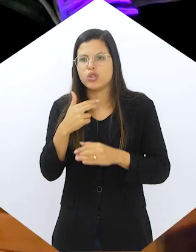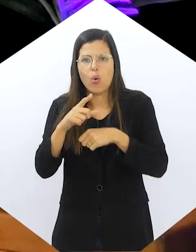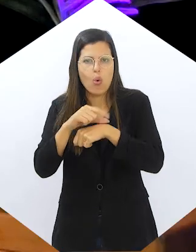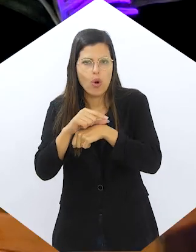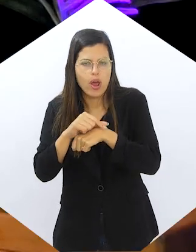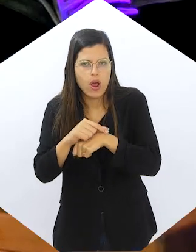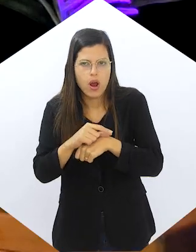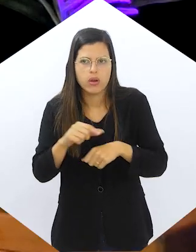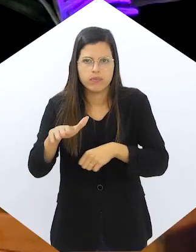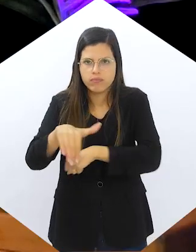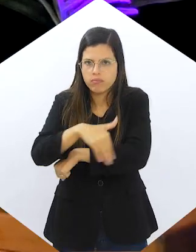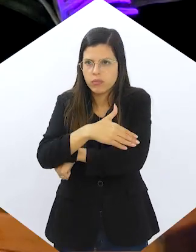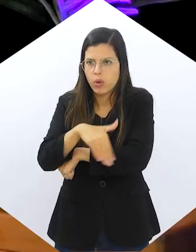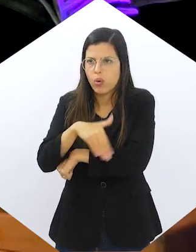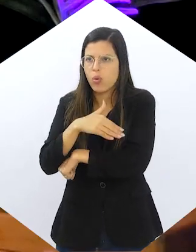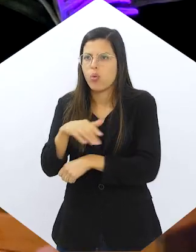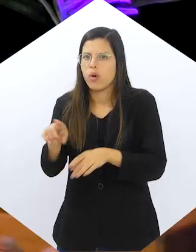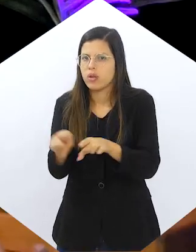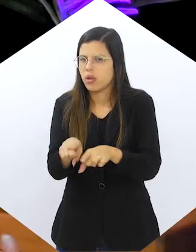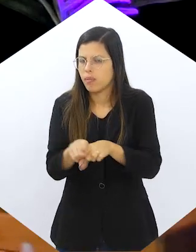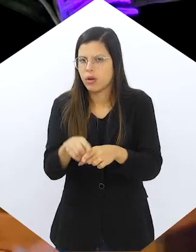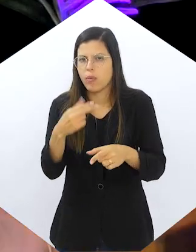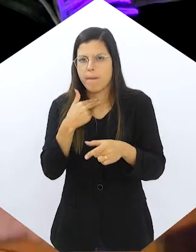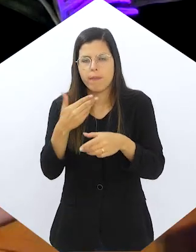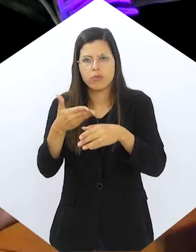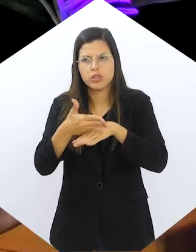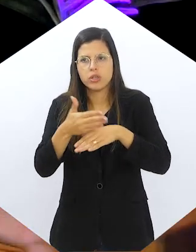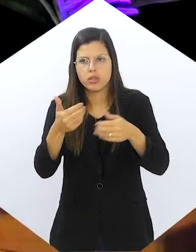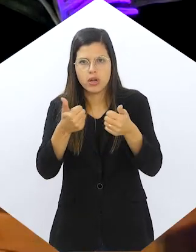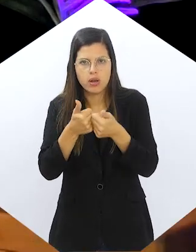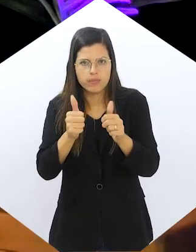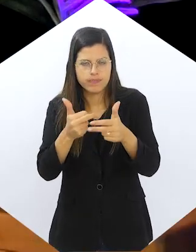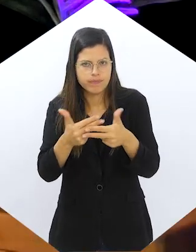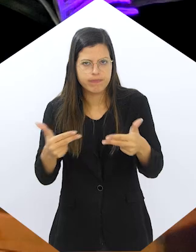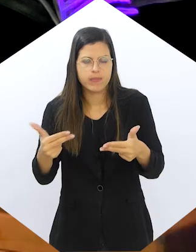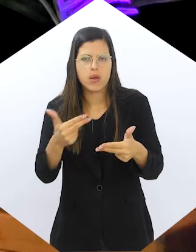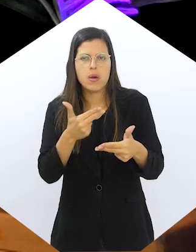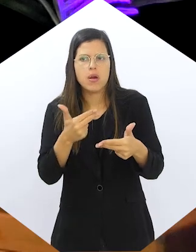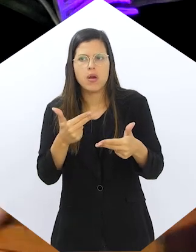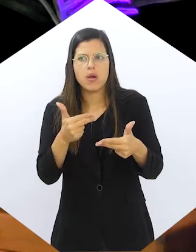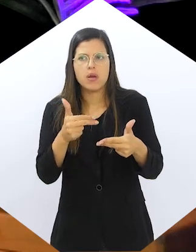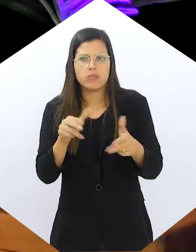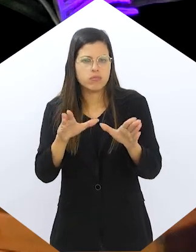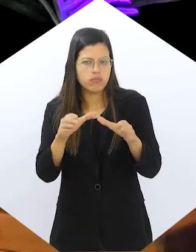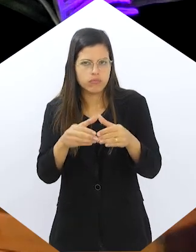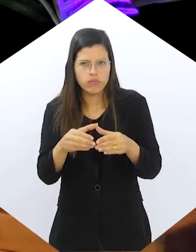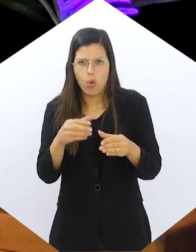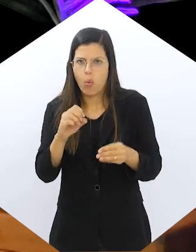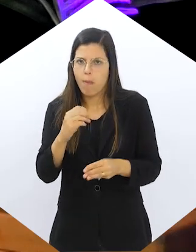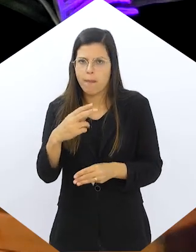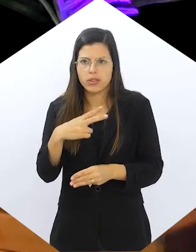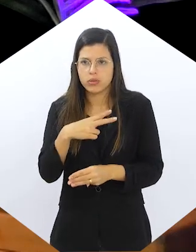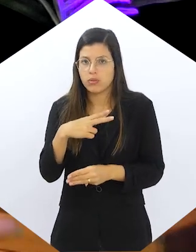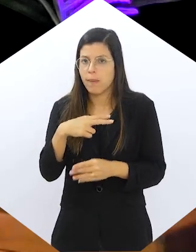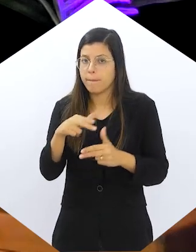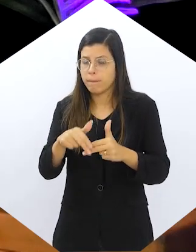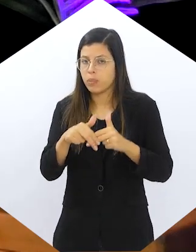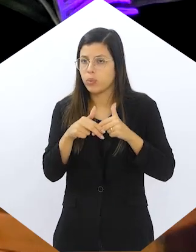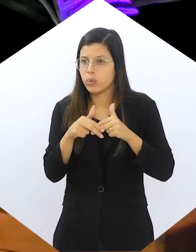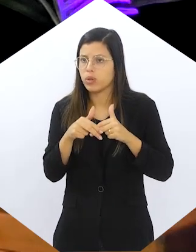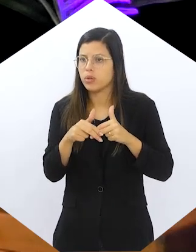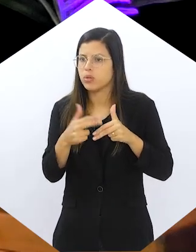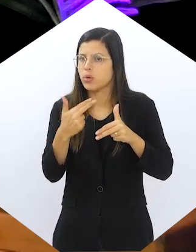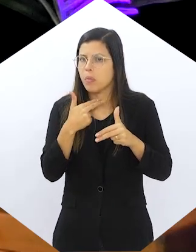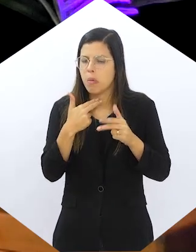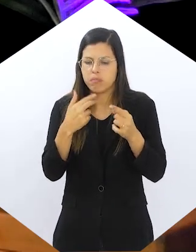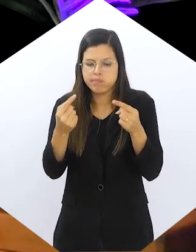podem estar em locais coletivos, de uso privados ou coletivos. Então, por isso que não cabe,